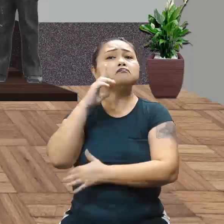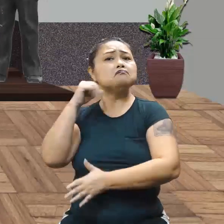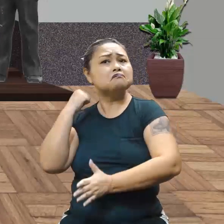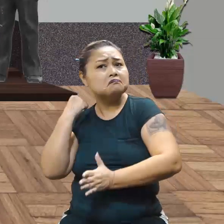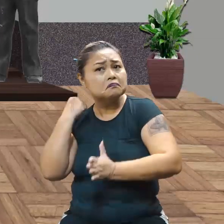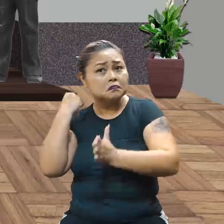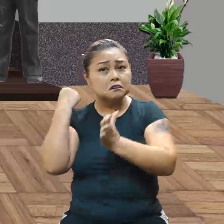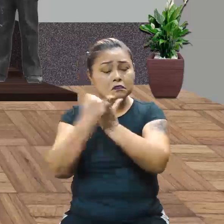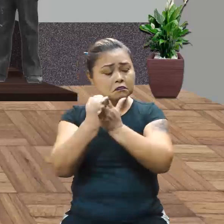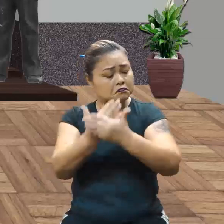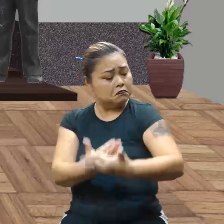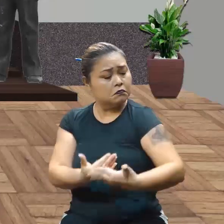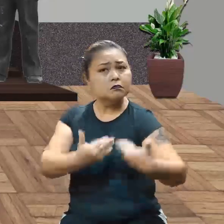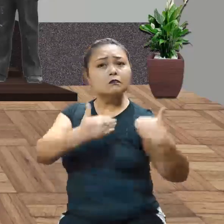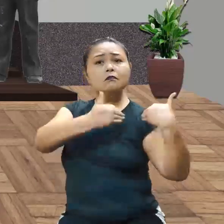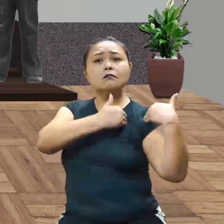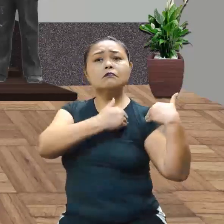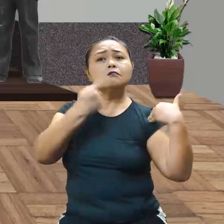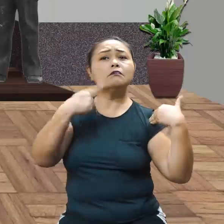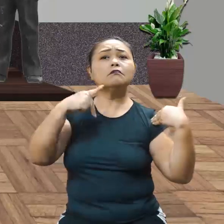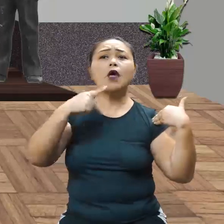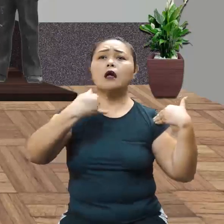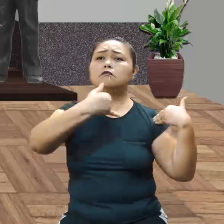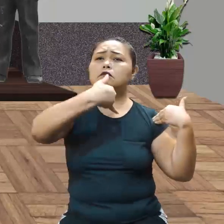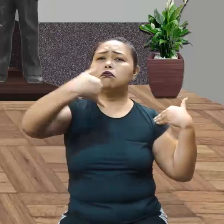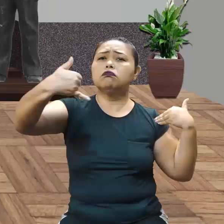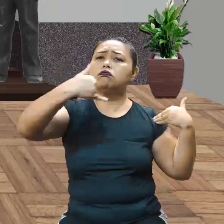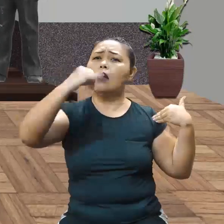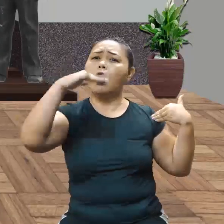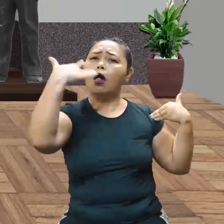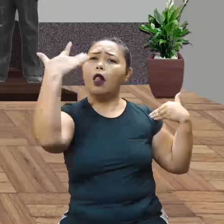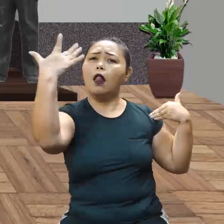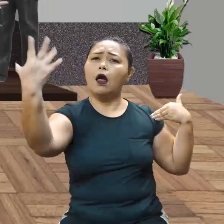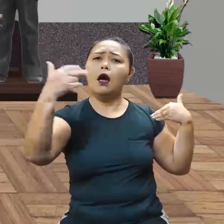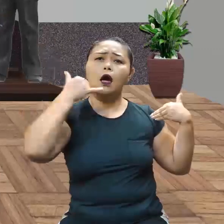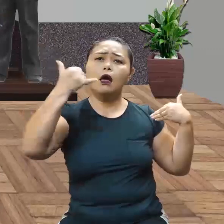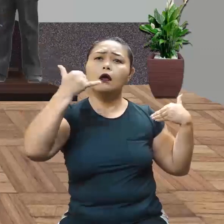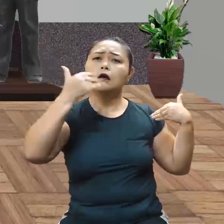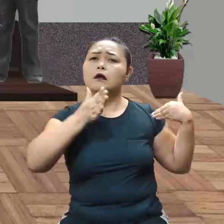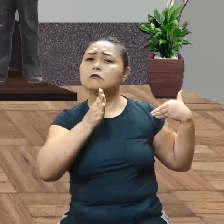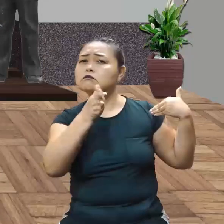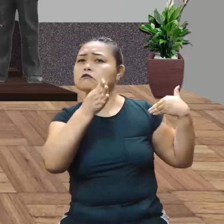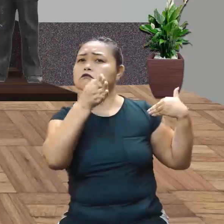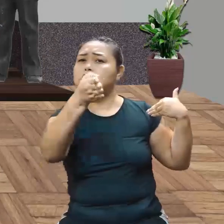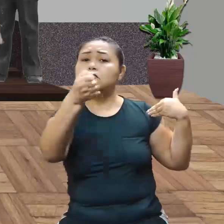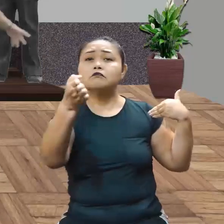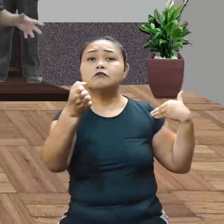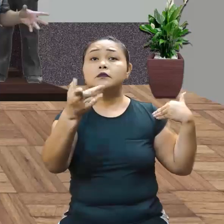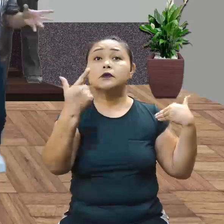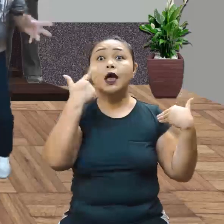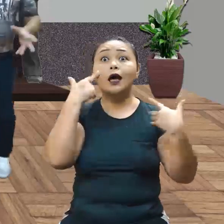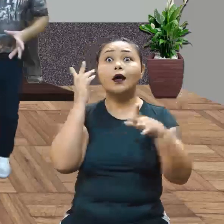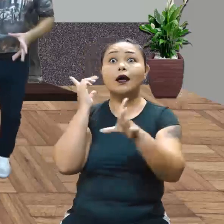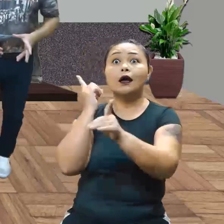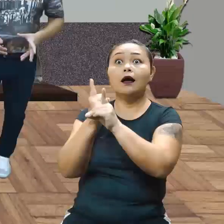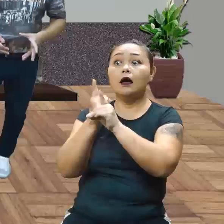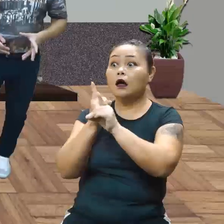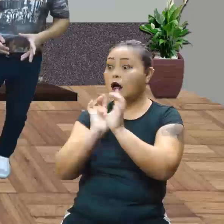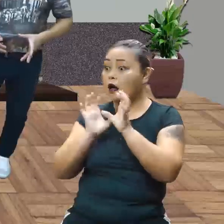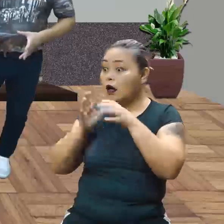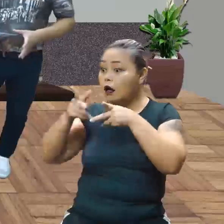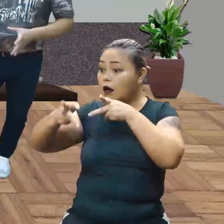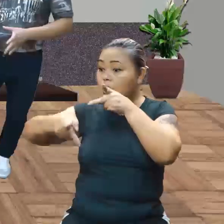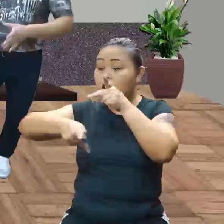oficialmente responsável por essa linha telegráfica. No meio do caminho, ele vai encontrar